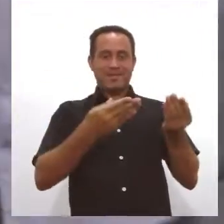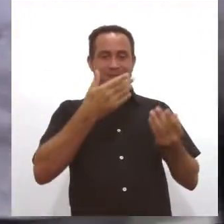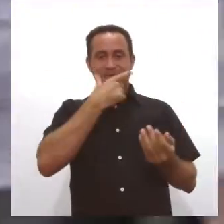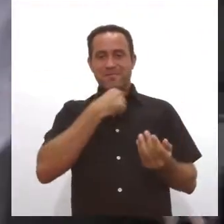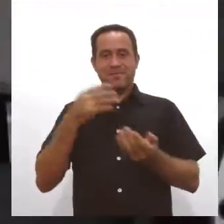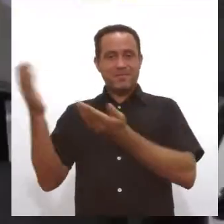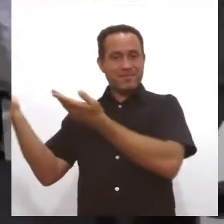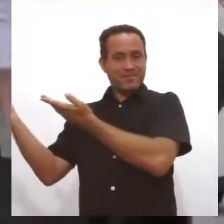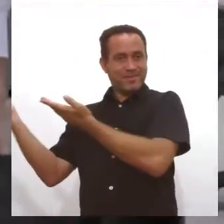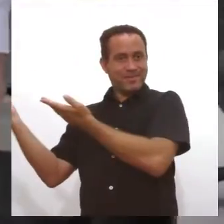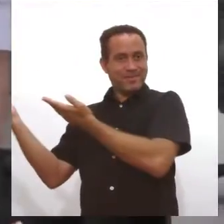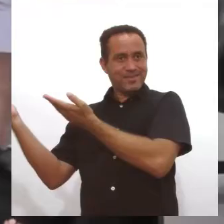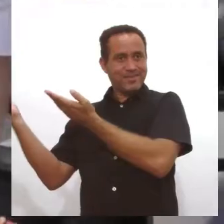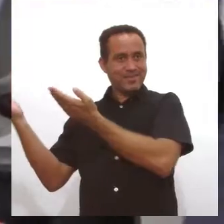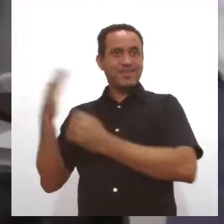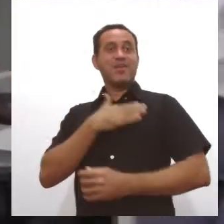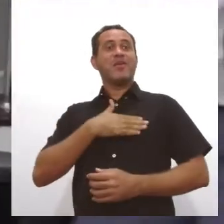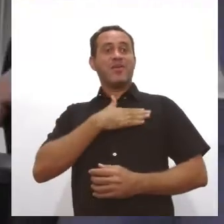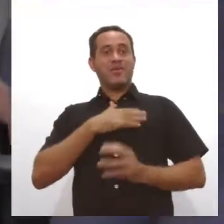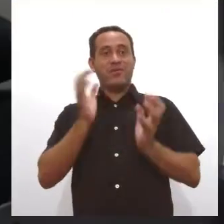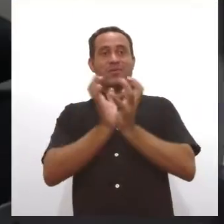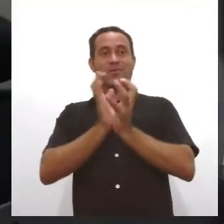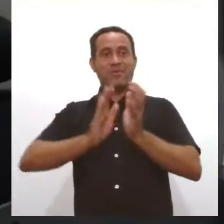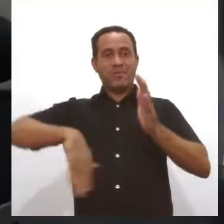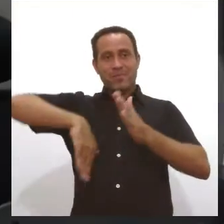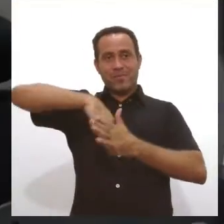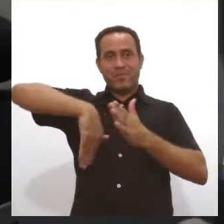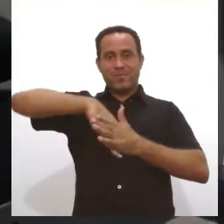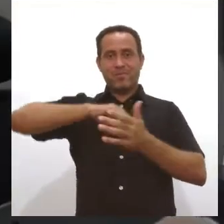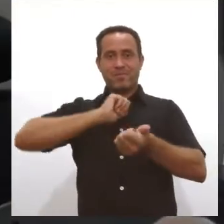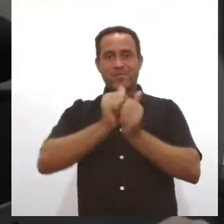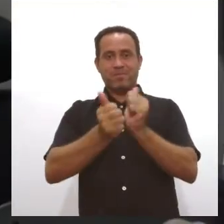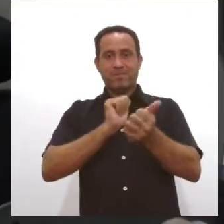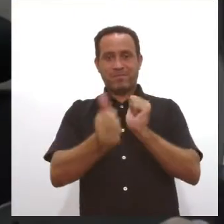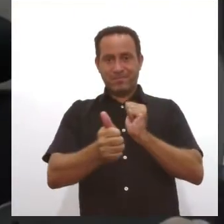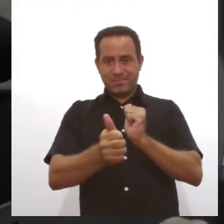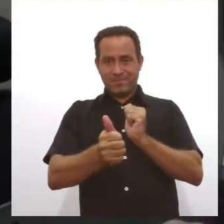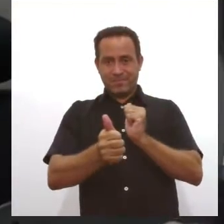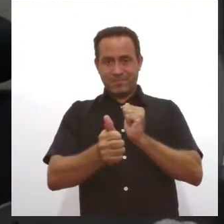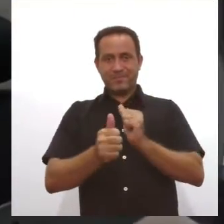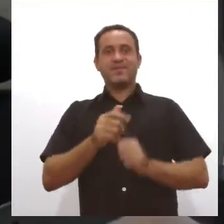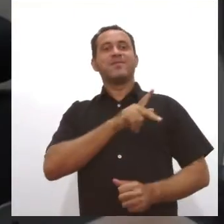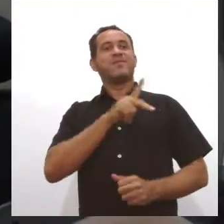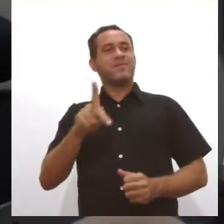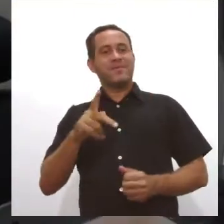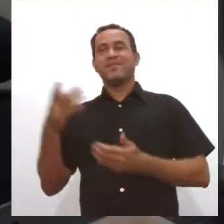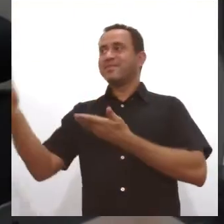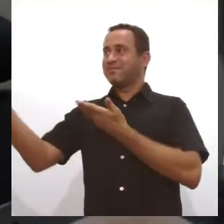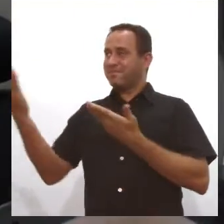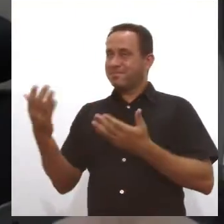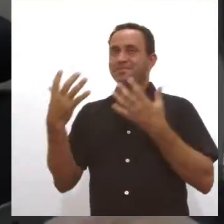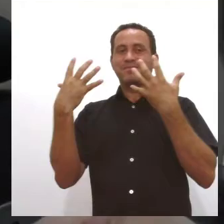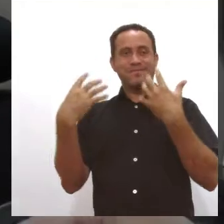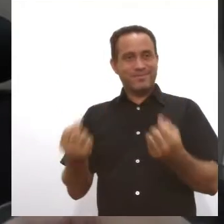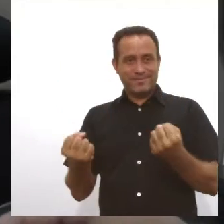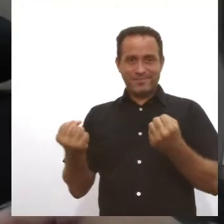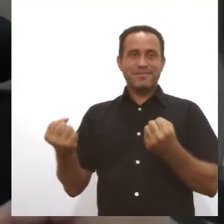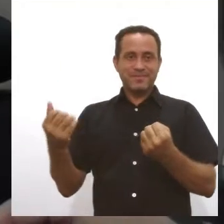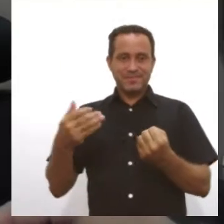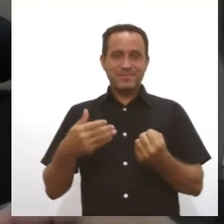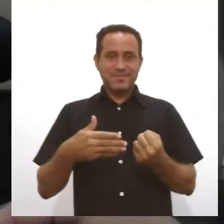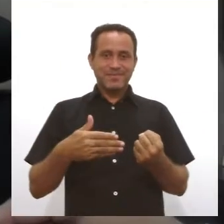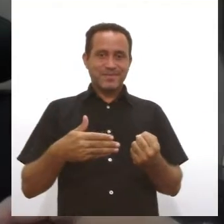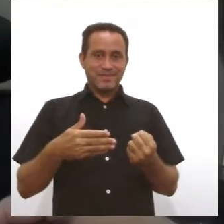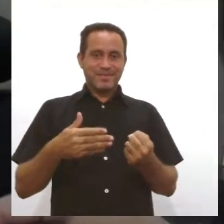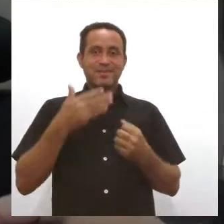Luciano Bispo, que é fã da equipe desportiva. Bem recebido pelo presidente Luciano Bispo. Acredito que o que